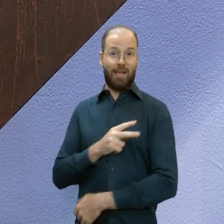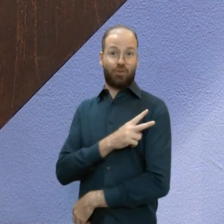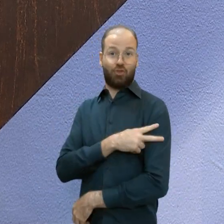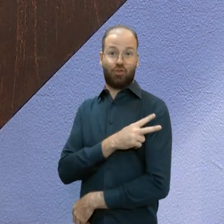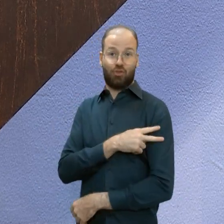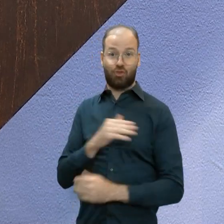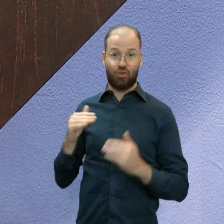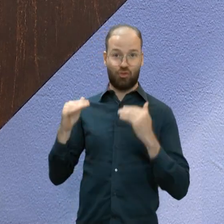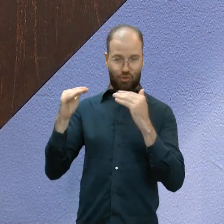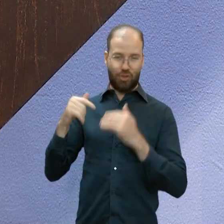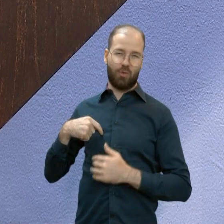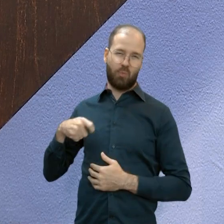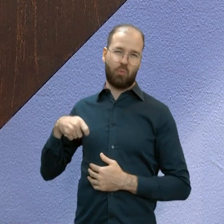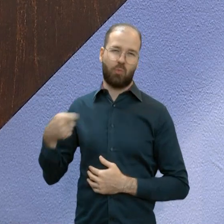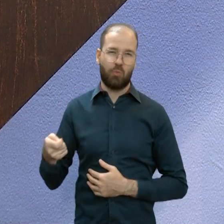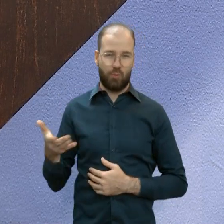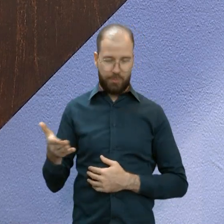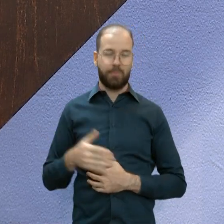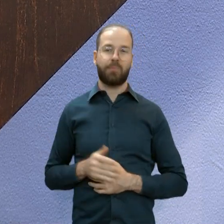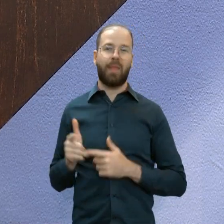a Mary,